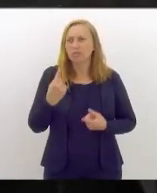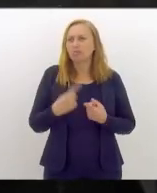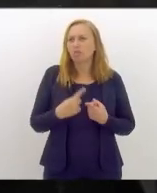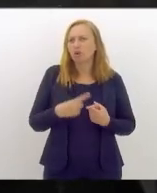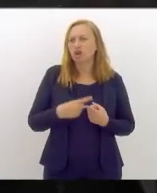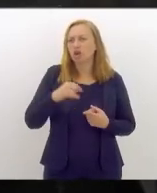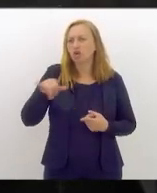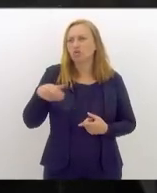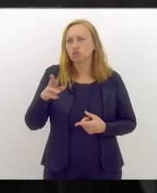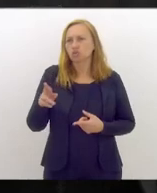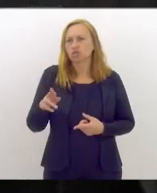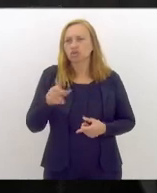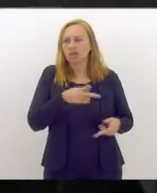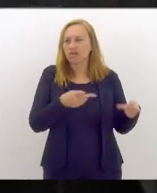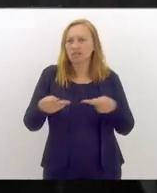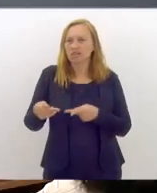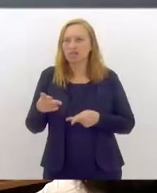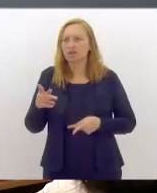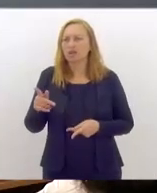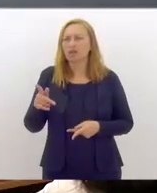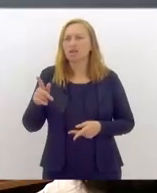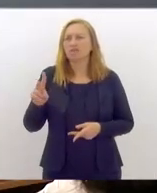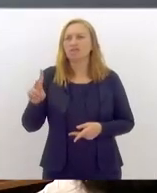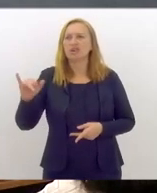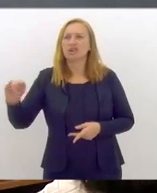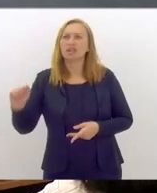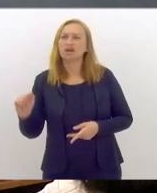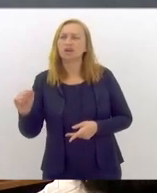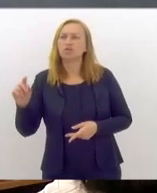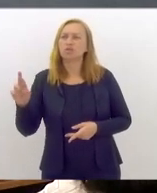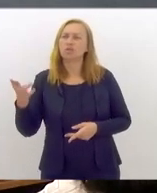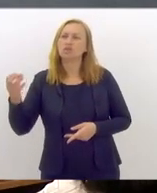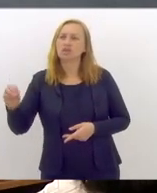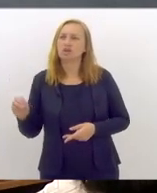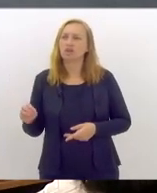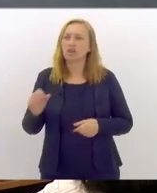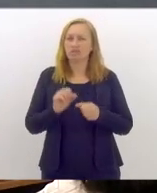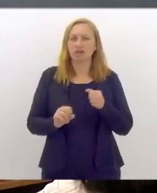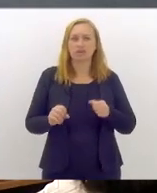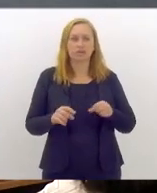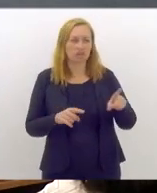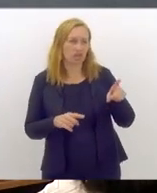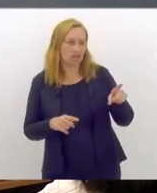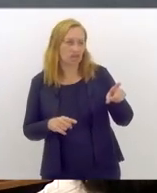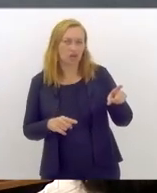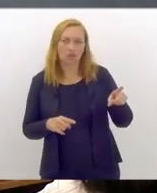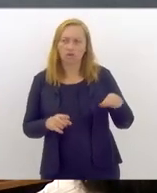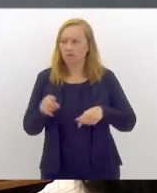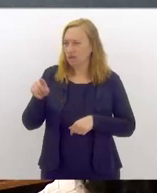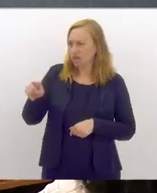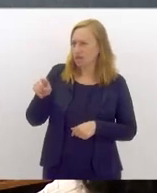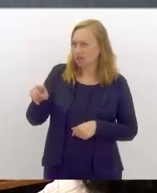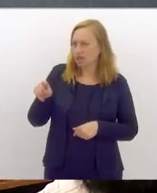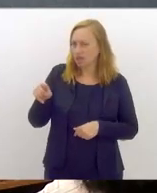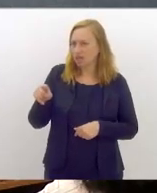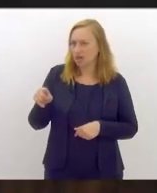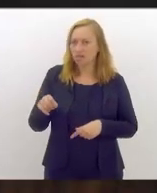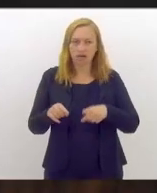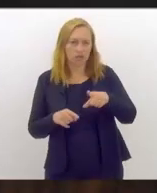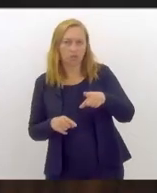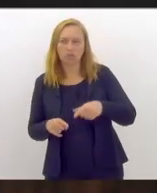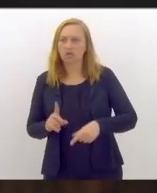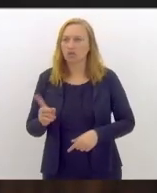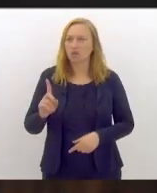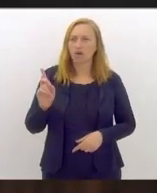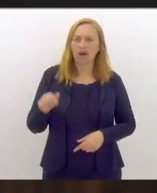tava numa visita na Vila Cruzeiro sabe para que que o Júnior faz a série dele para aquele cara que tá ali ó tá ali ó aquele outro que tá ali não